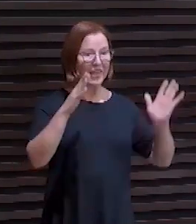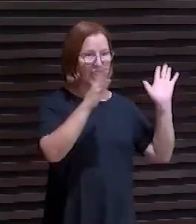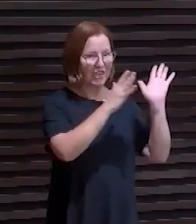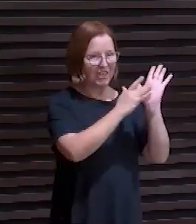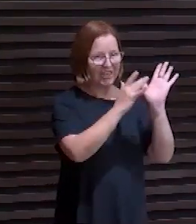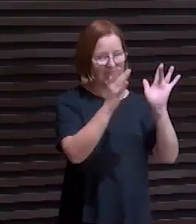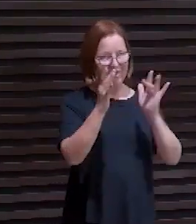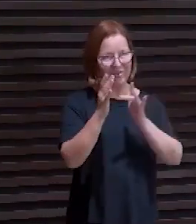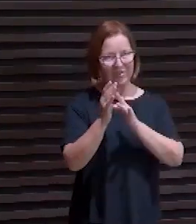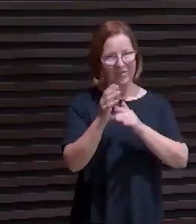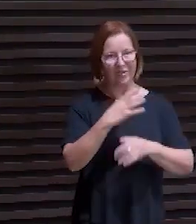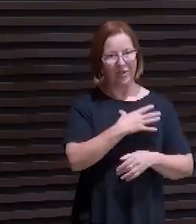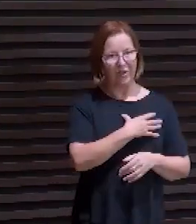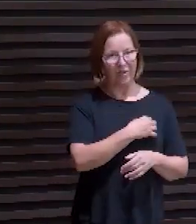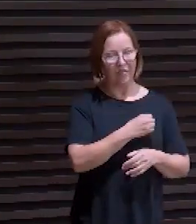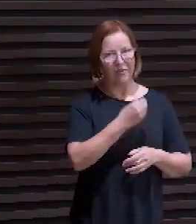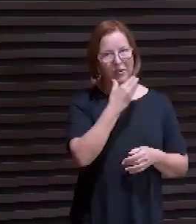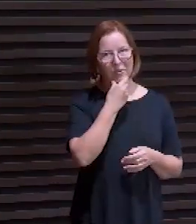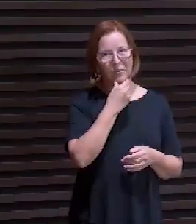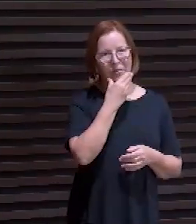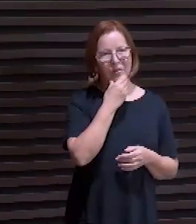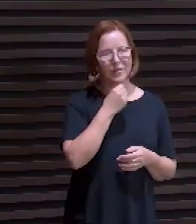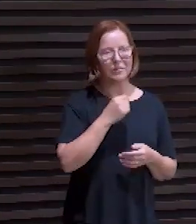Jesus, o Filho do Homem,